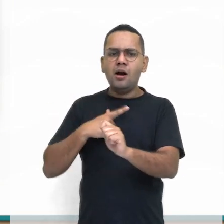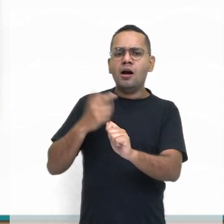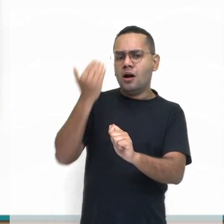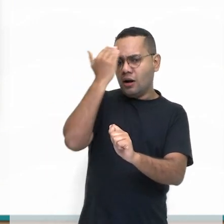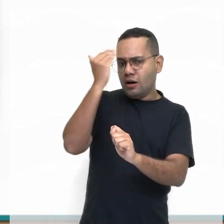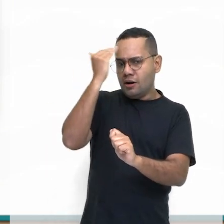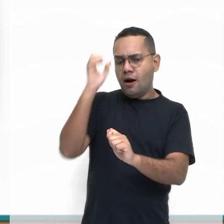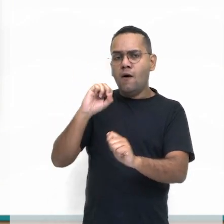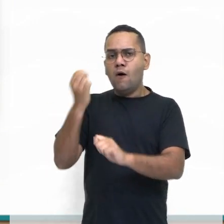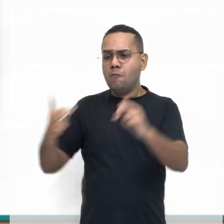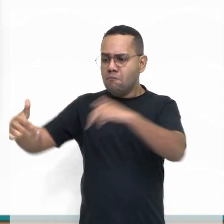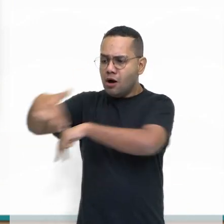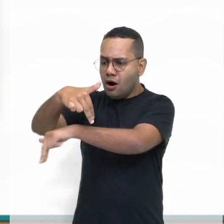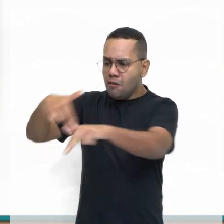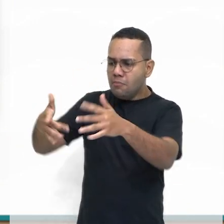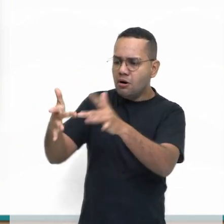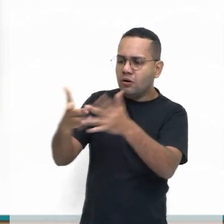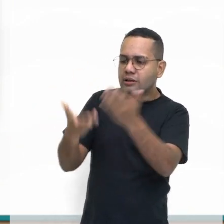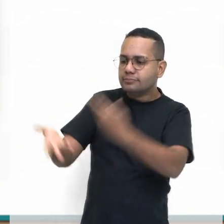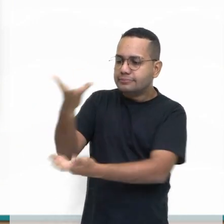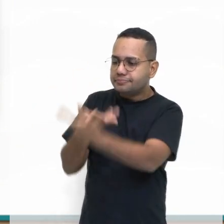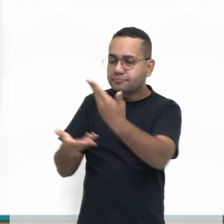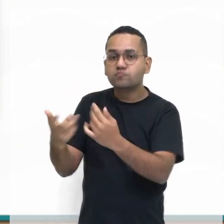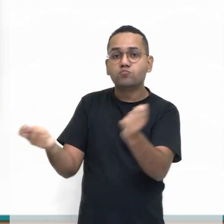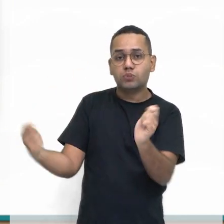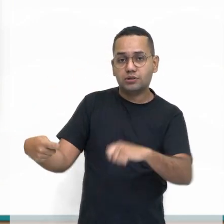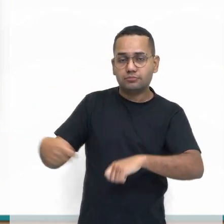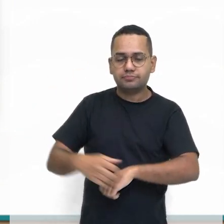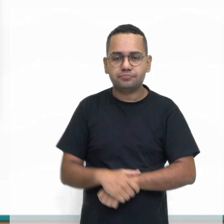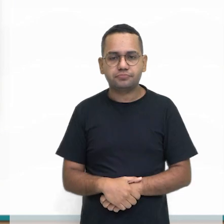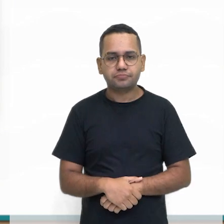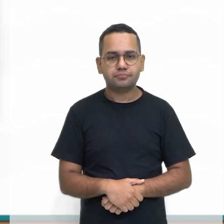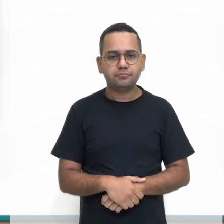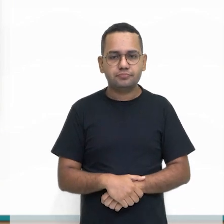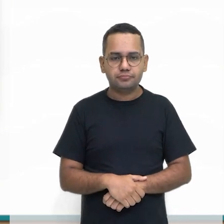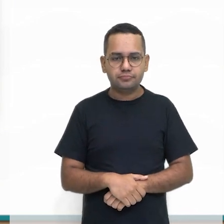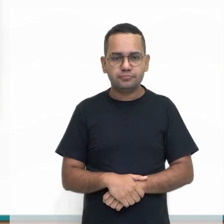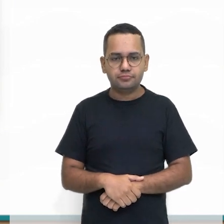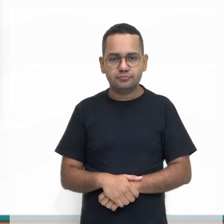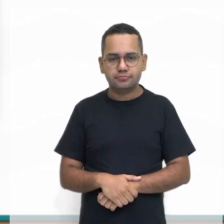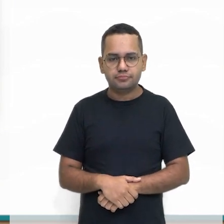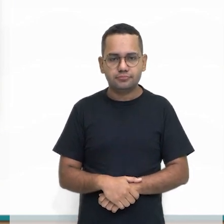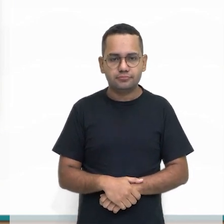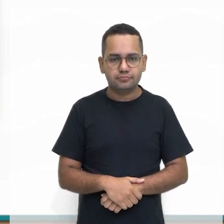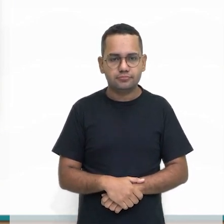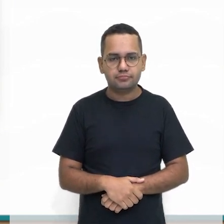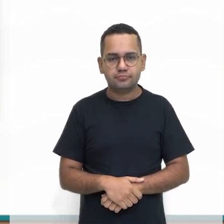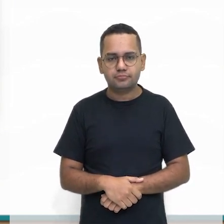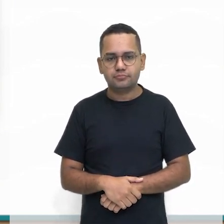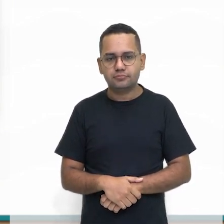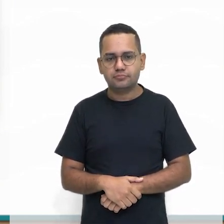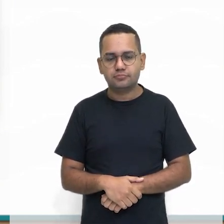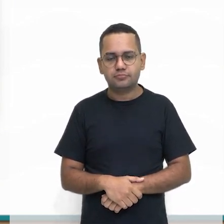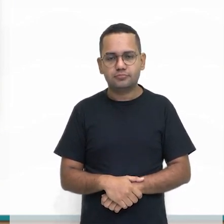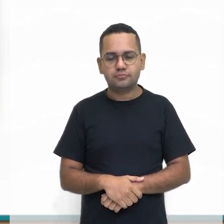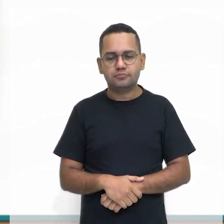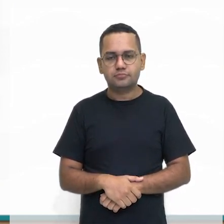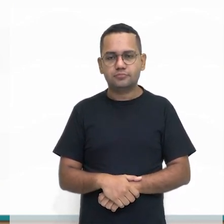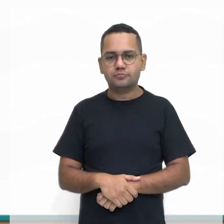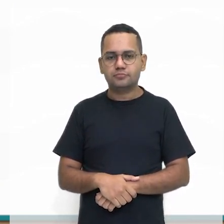espectador. Interação é justamente quando ele faz essa troca com a obra, tornando-o parte do processo